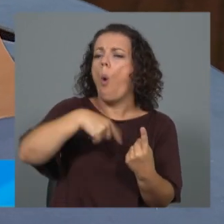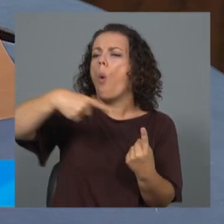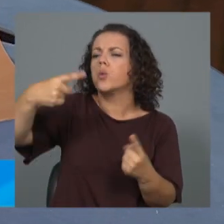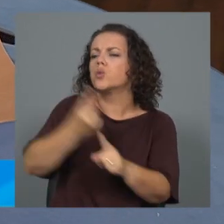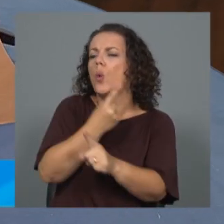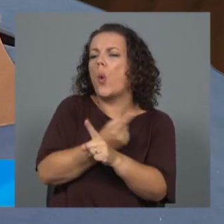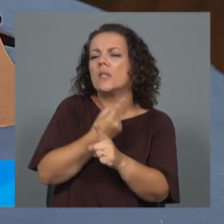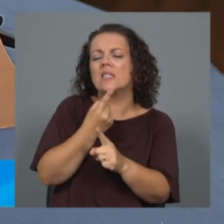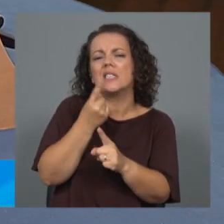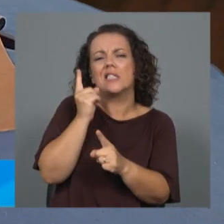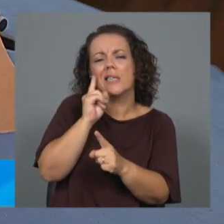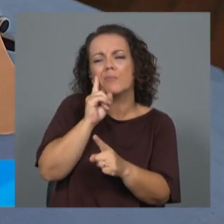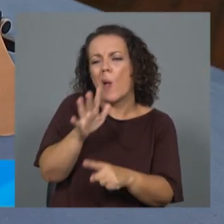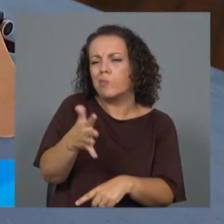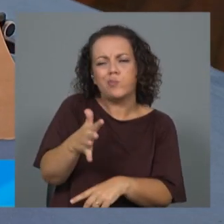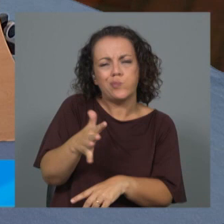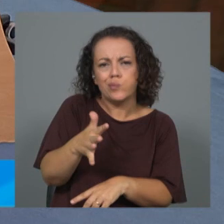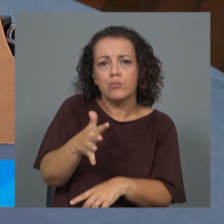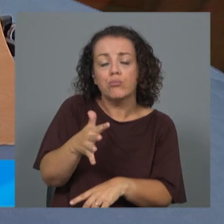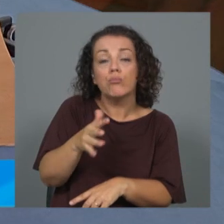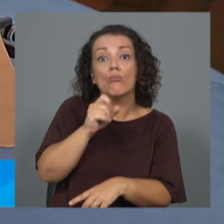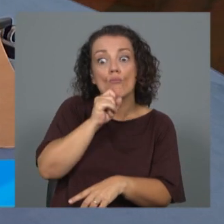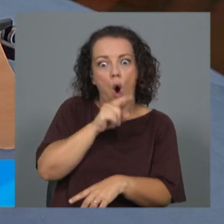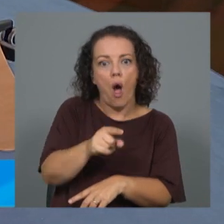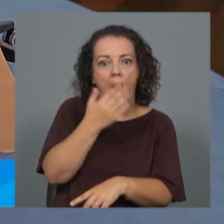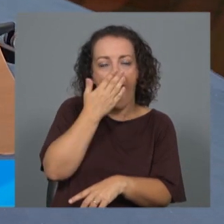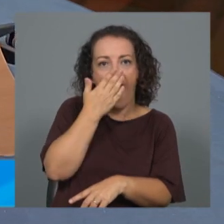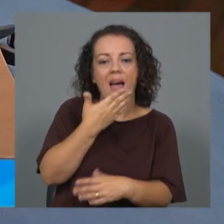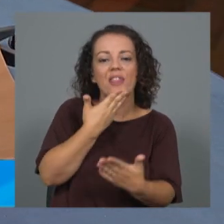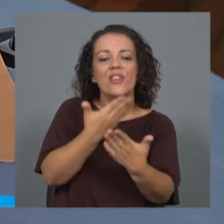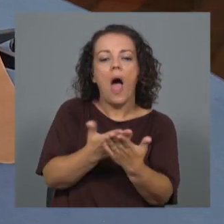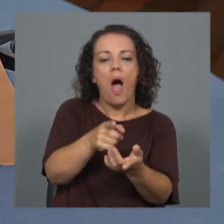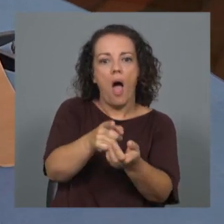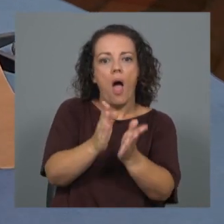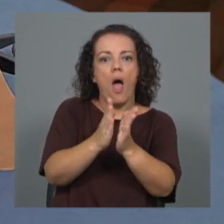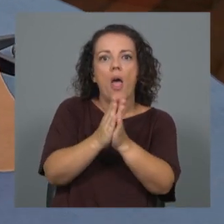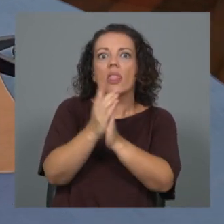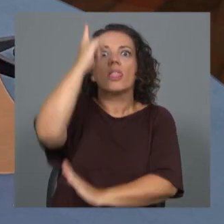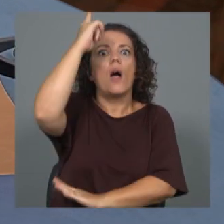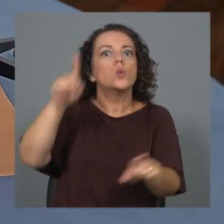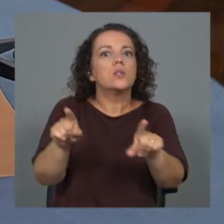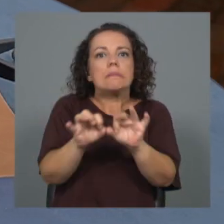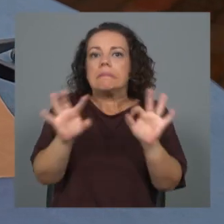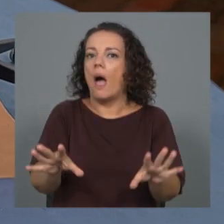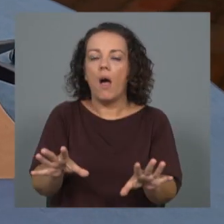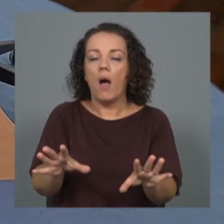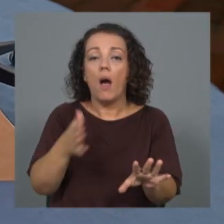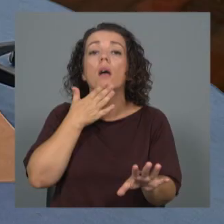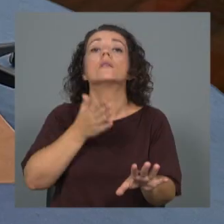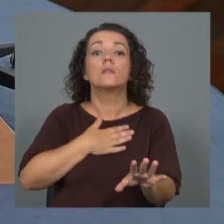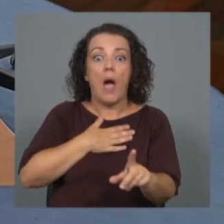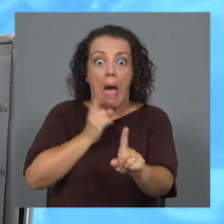materiais, podemos fazê-las deuses, podemos divinizá-las e então tornamos-nos